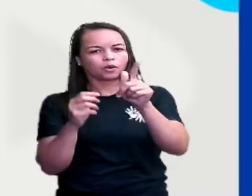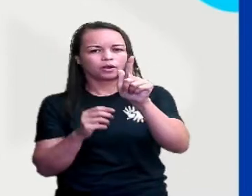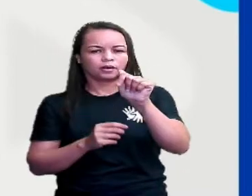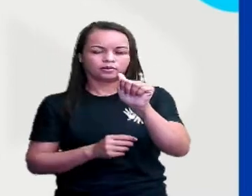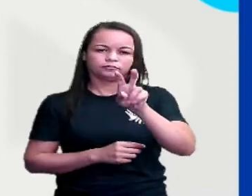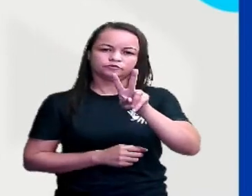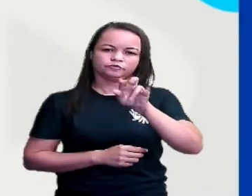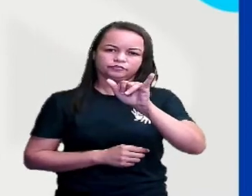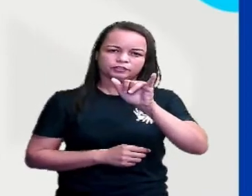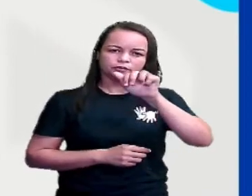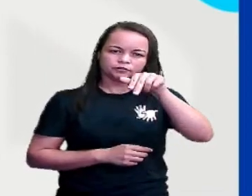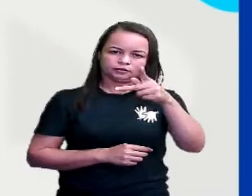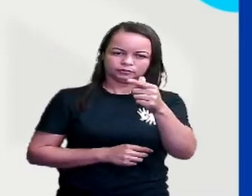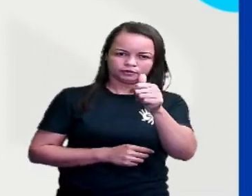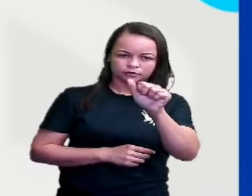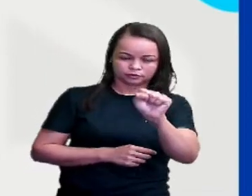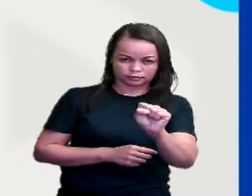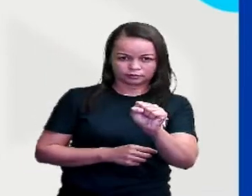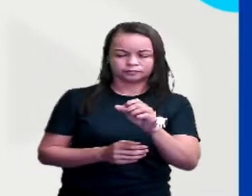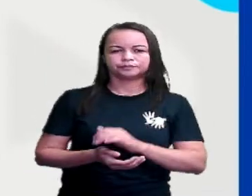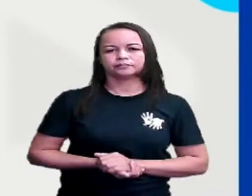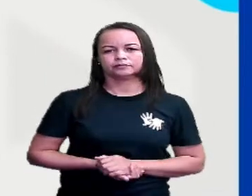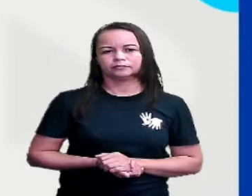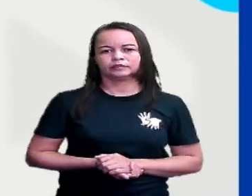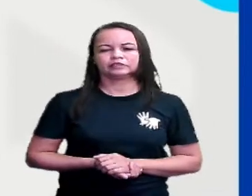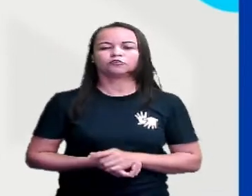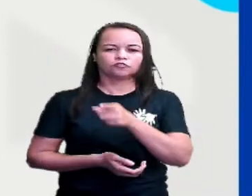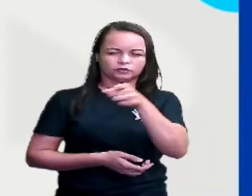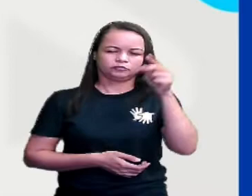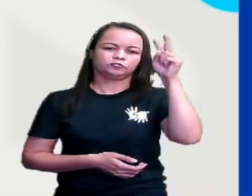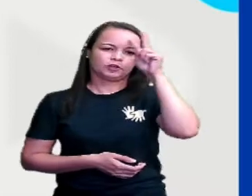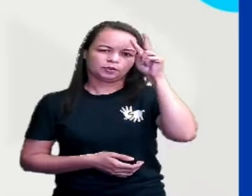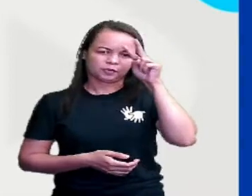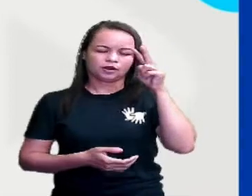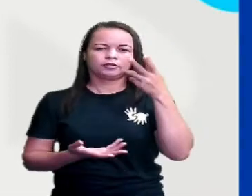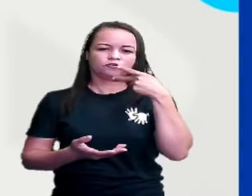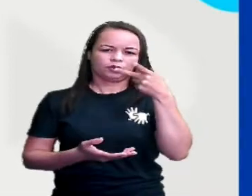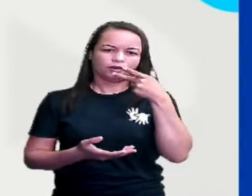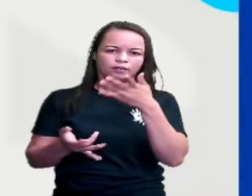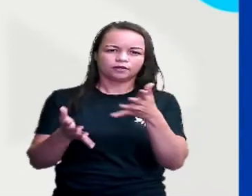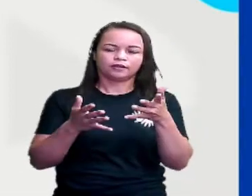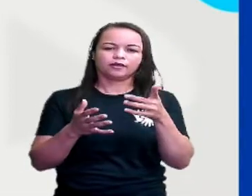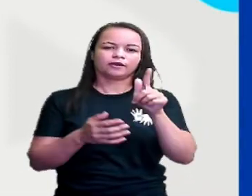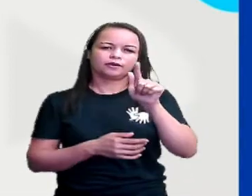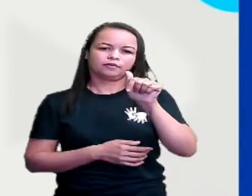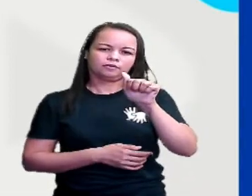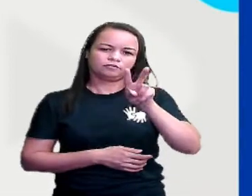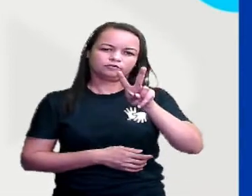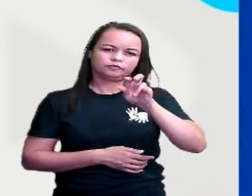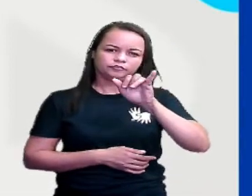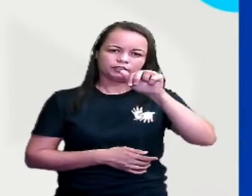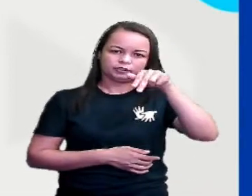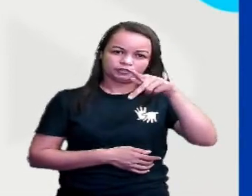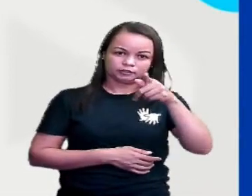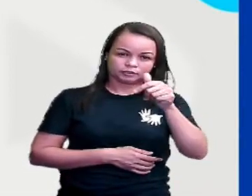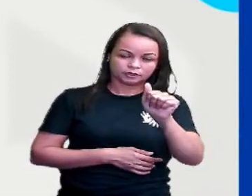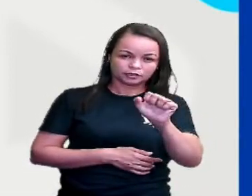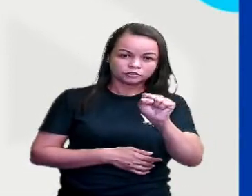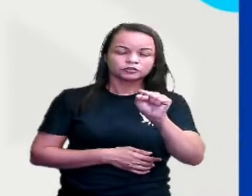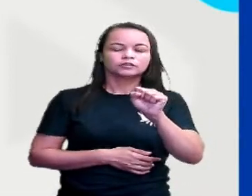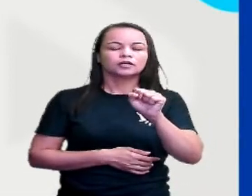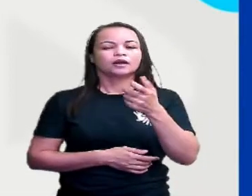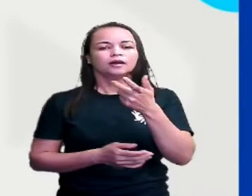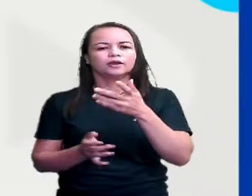que nós falamos ao longo da nossa aula que as gavinhas, elas são estruturas capazes, né, de possibilitar as